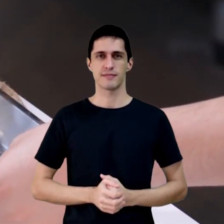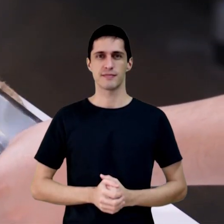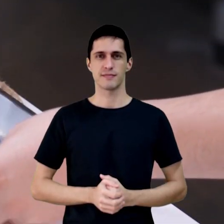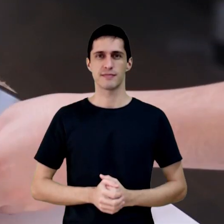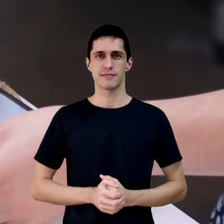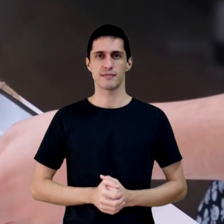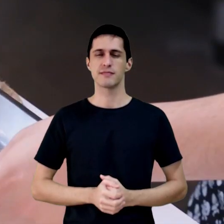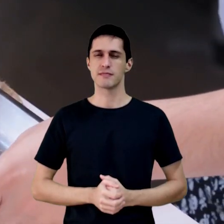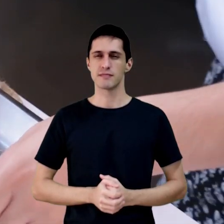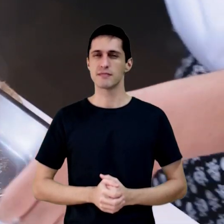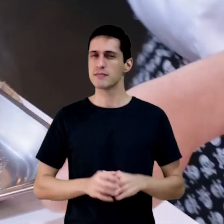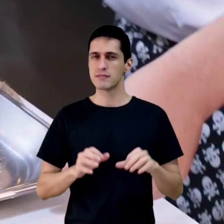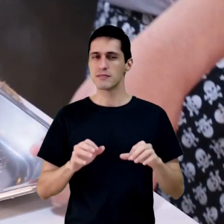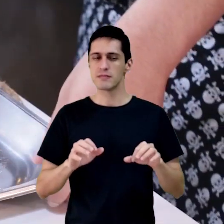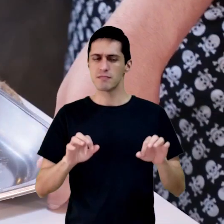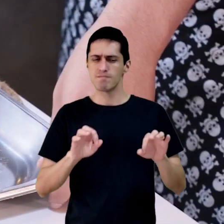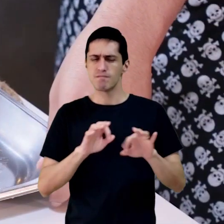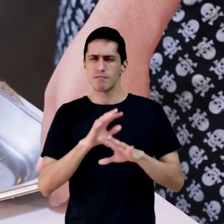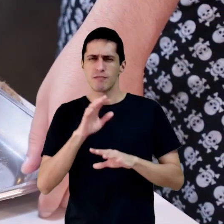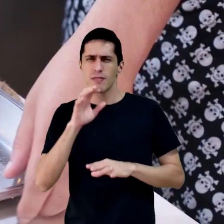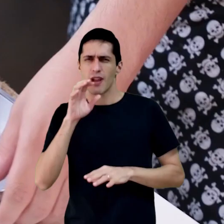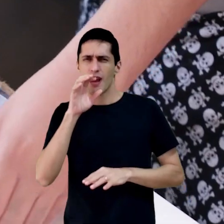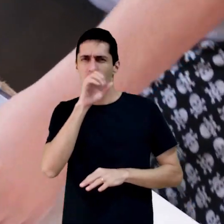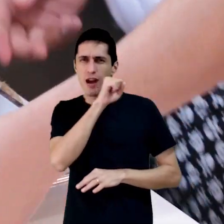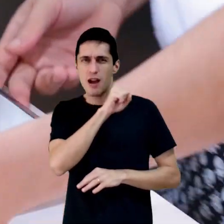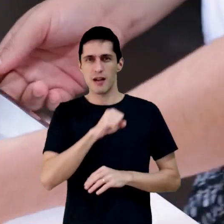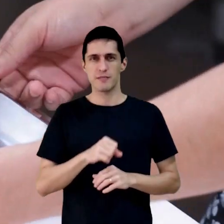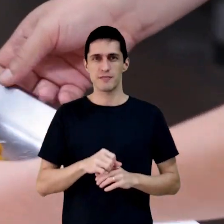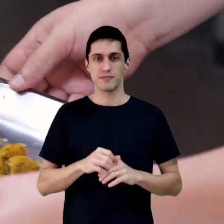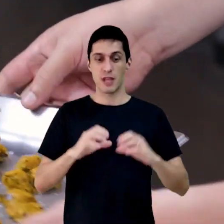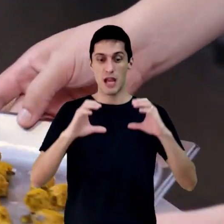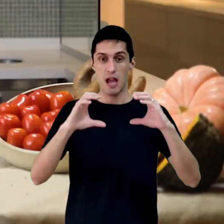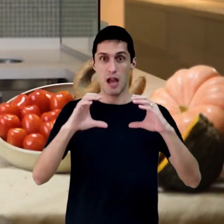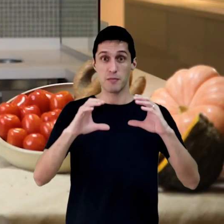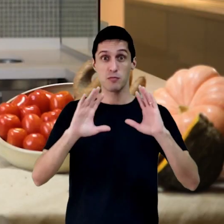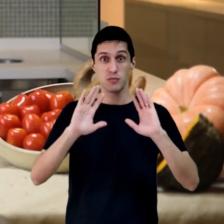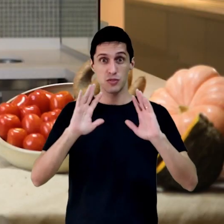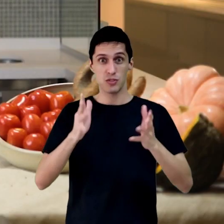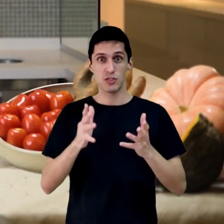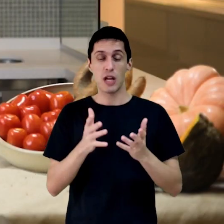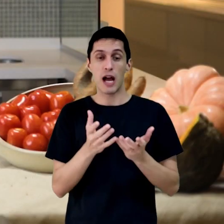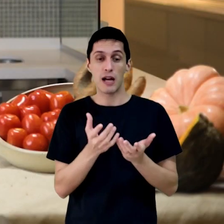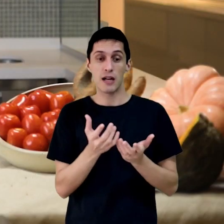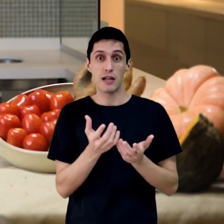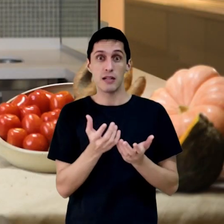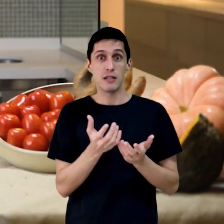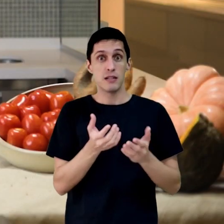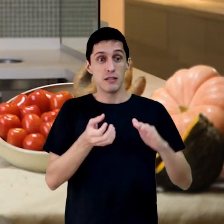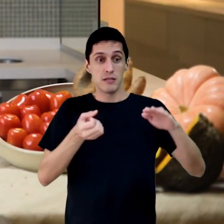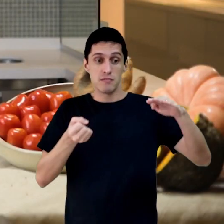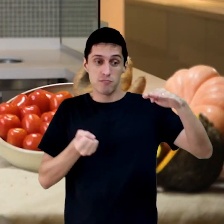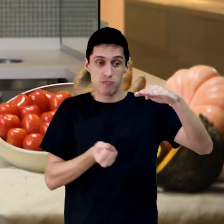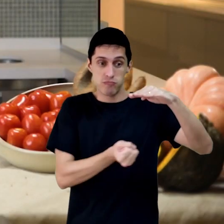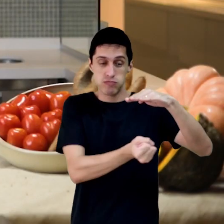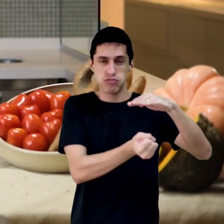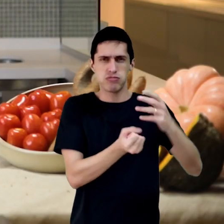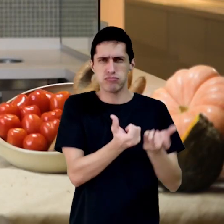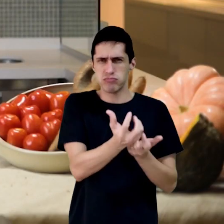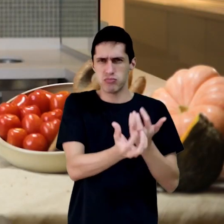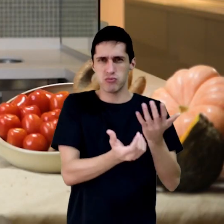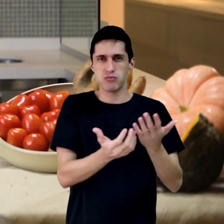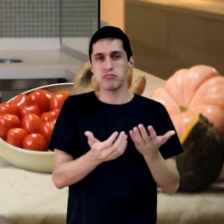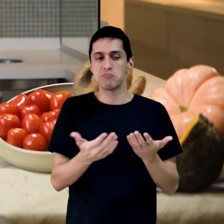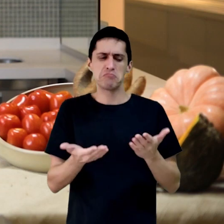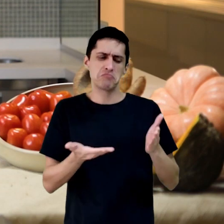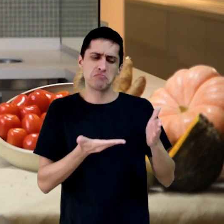Bom, aqui é bem rápido. Nossa abóbora, ela foi assada. Então,